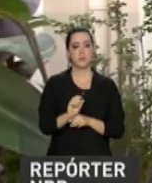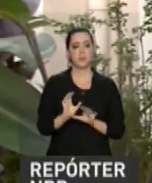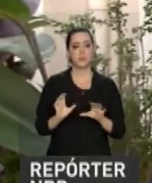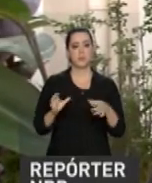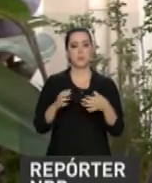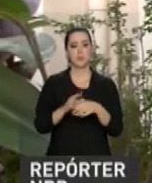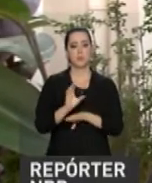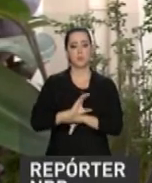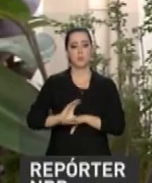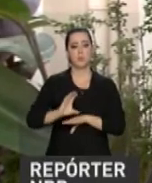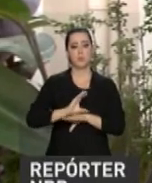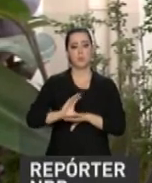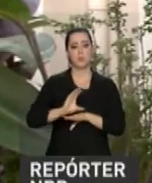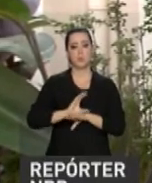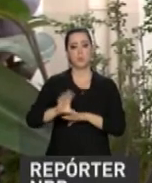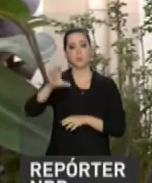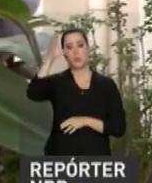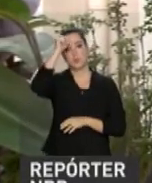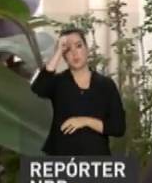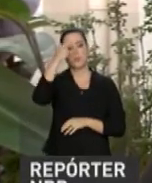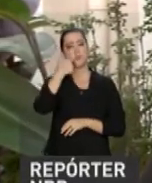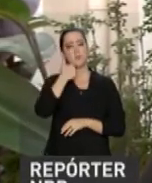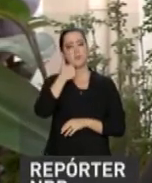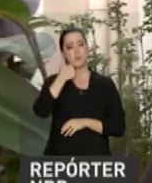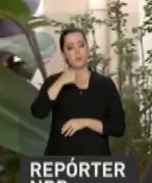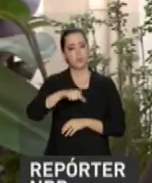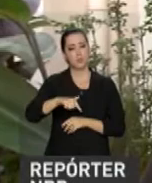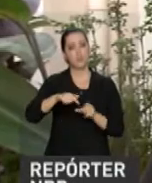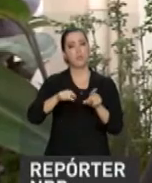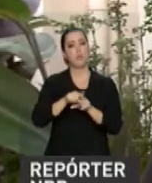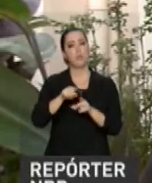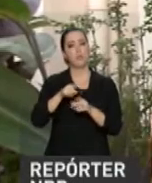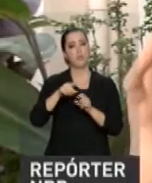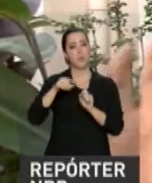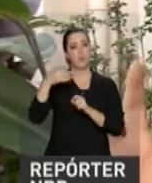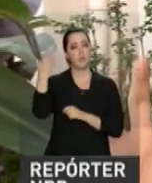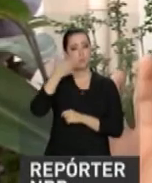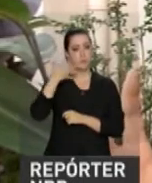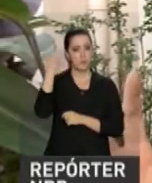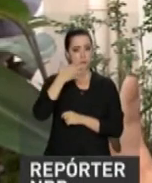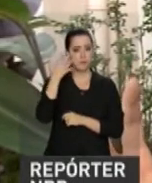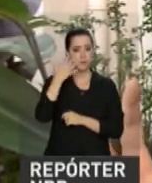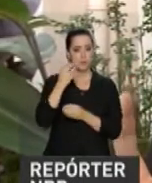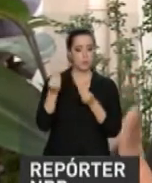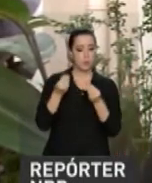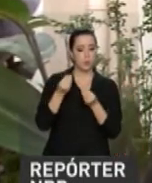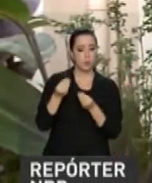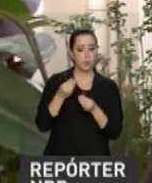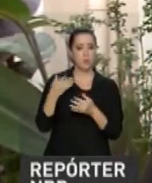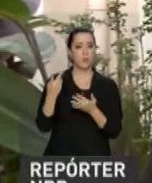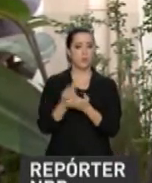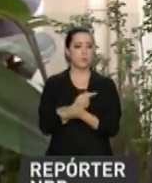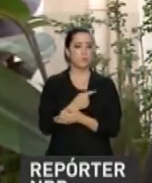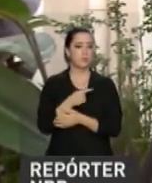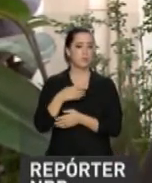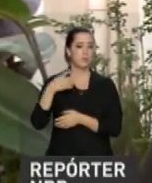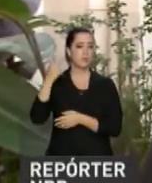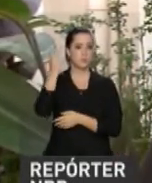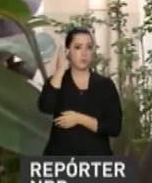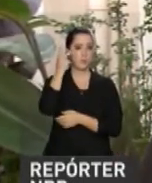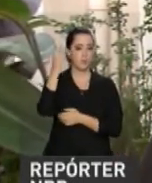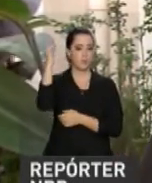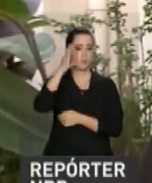de cursos, aprendizagem do idioma, palestras interculturais para conhecer um pouco São Paulo e o Brasil,